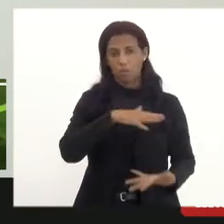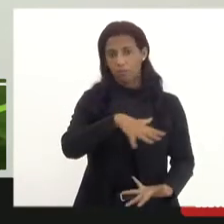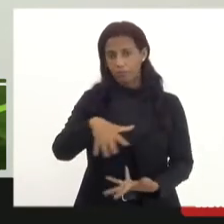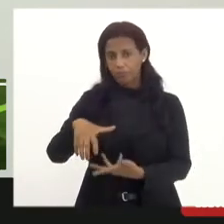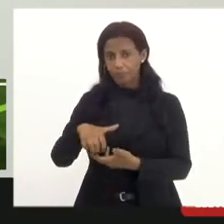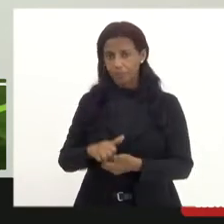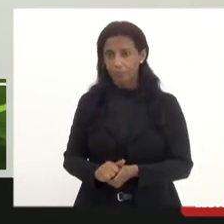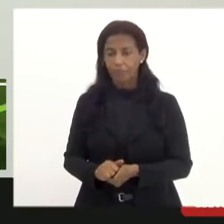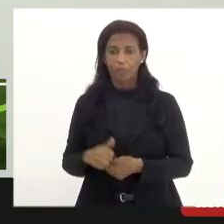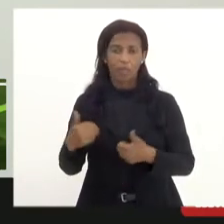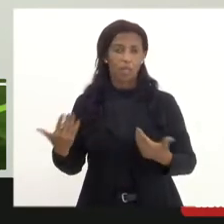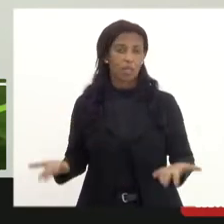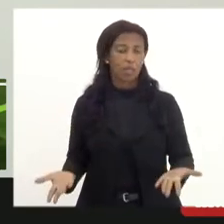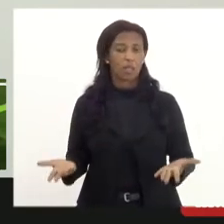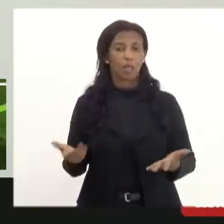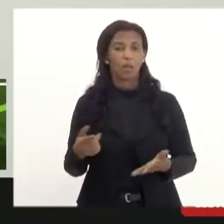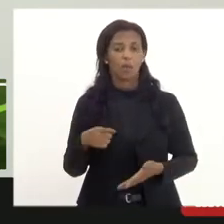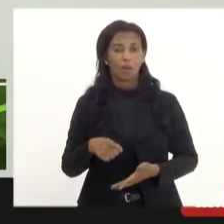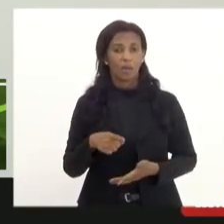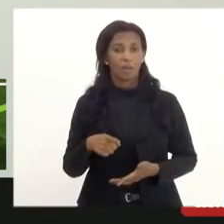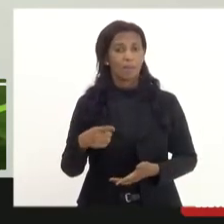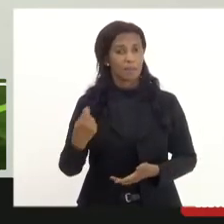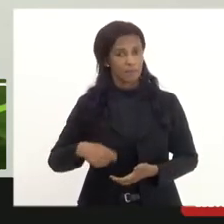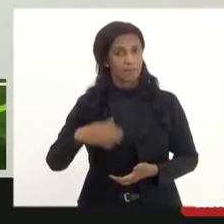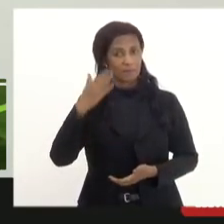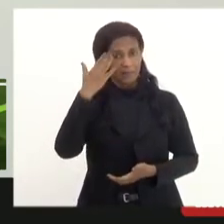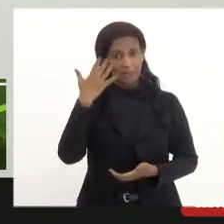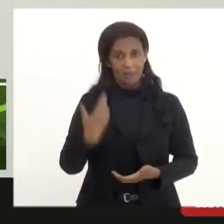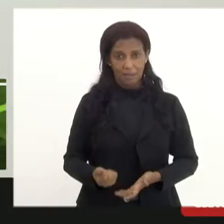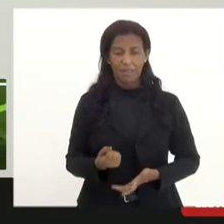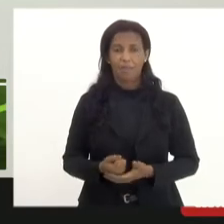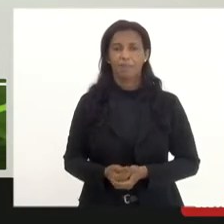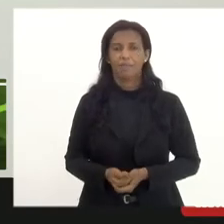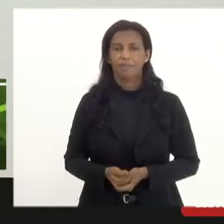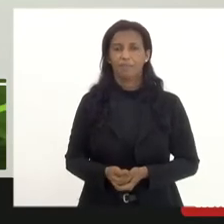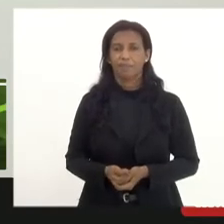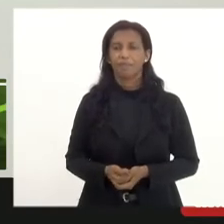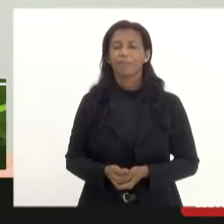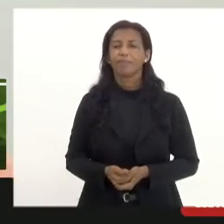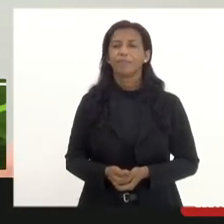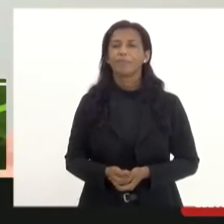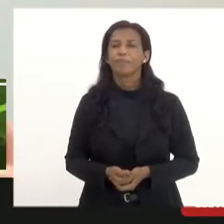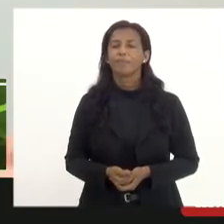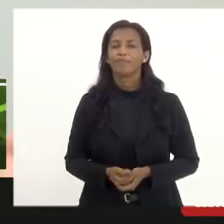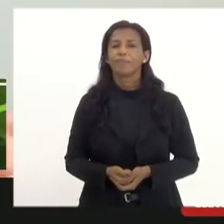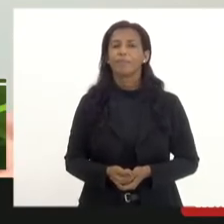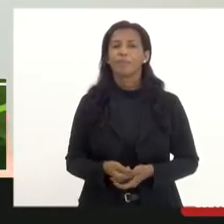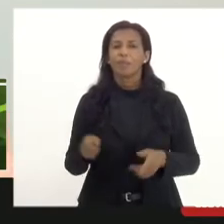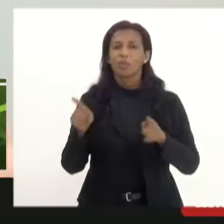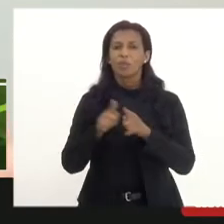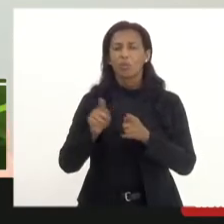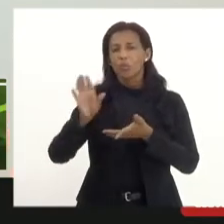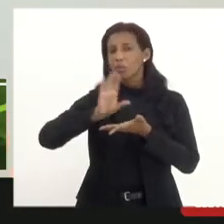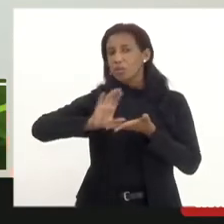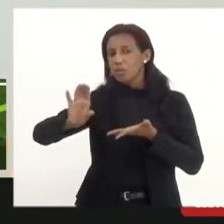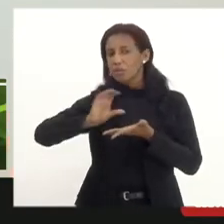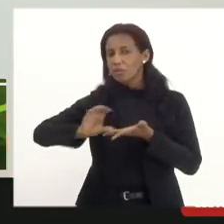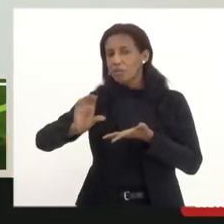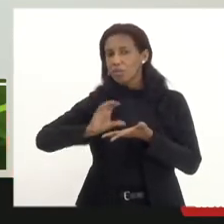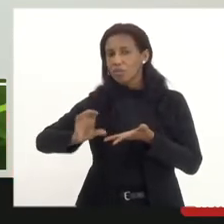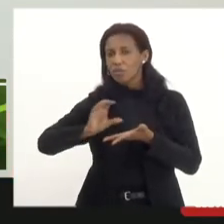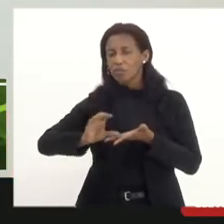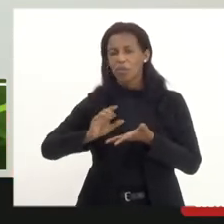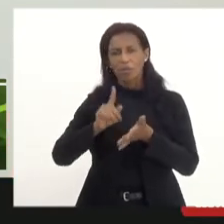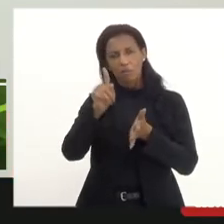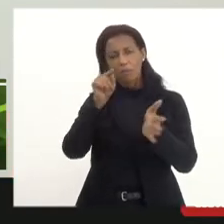que a ser considerado, tá? Por isso que é importante a gente considerar esse ponto. Sobre os investimentos que a senhora